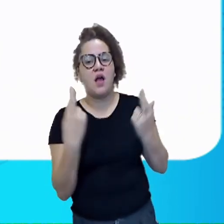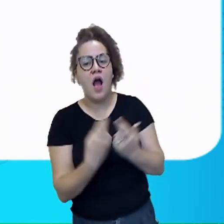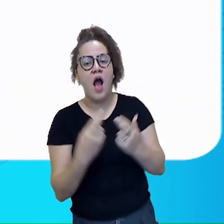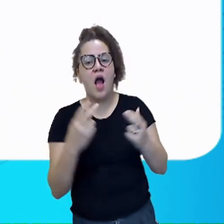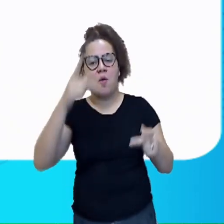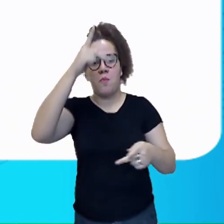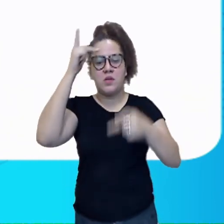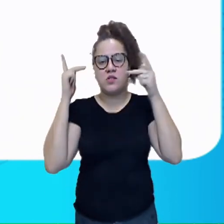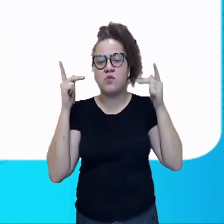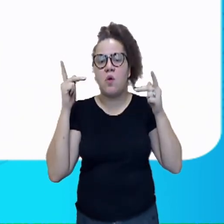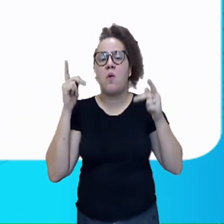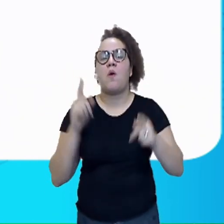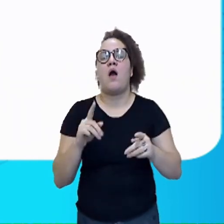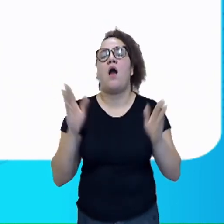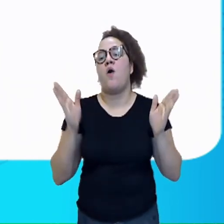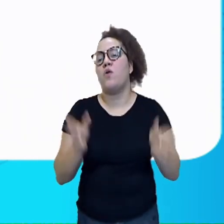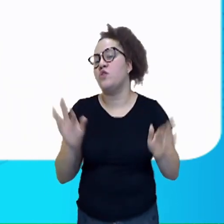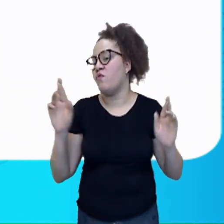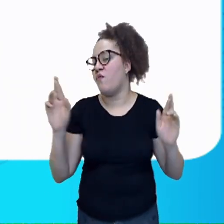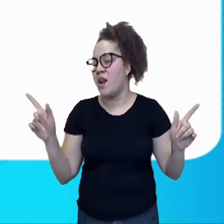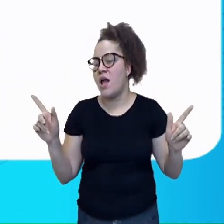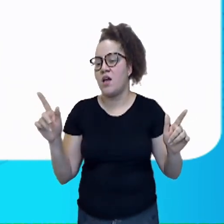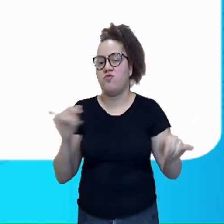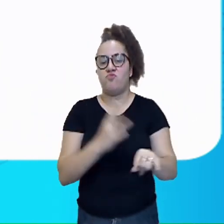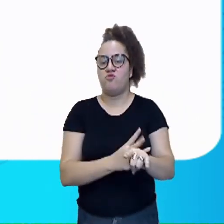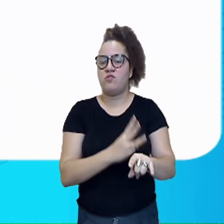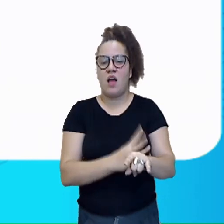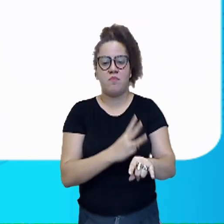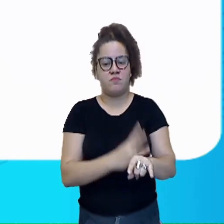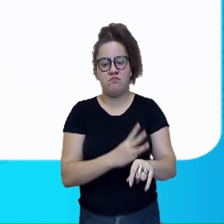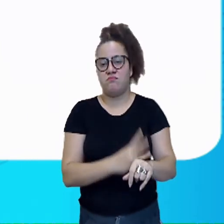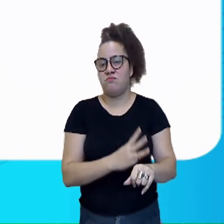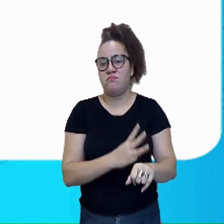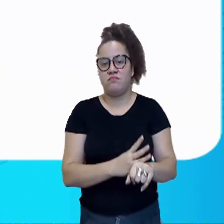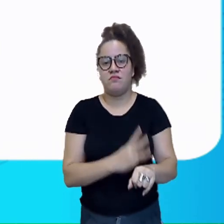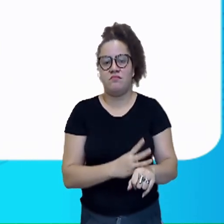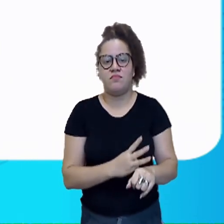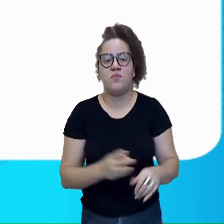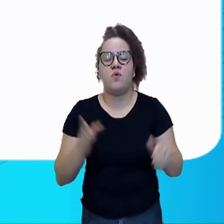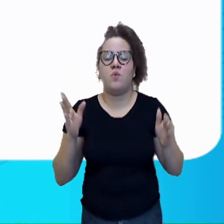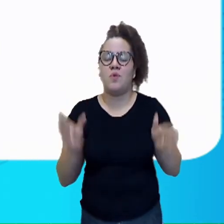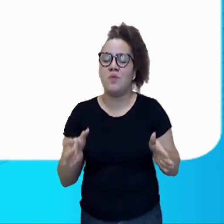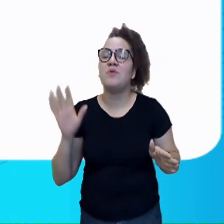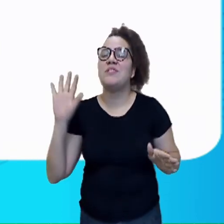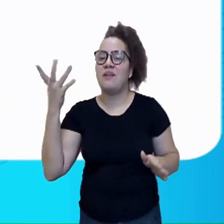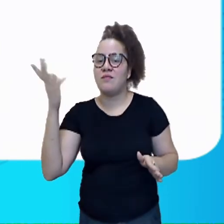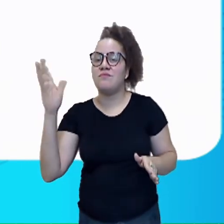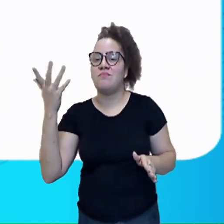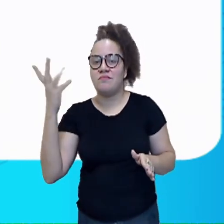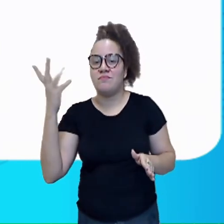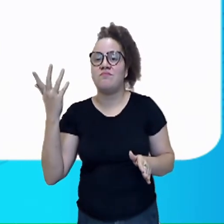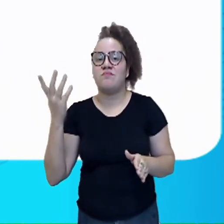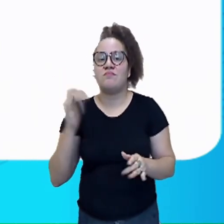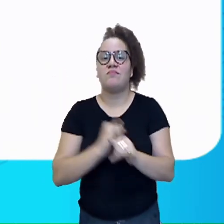e conversa aí com várias pessoas. Então esse distanciamento social foi construído através da